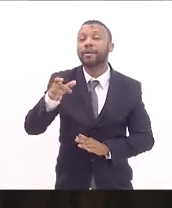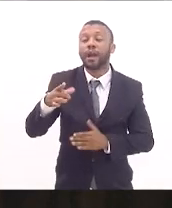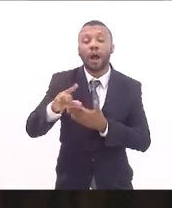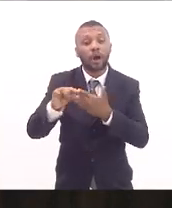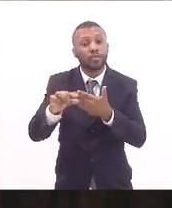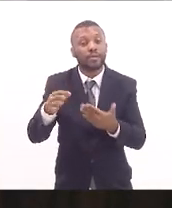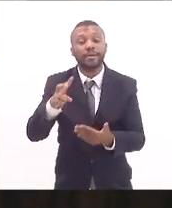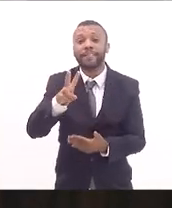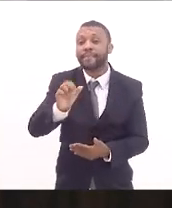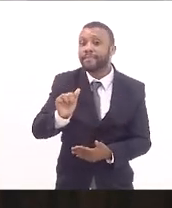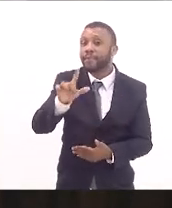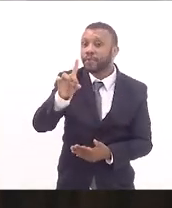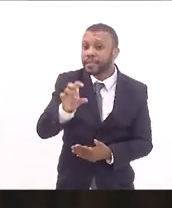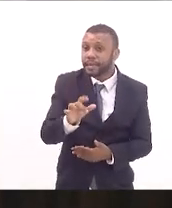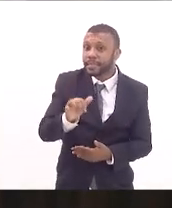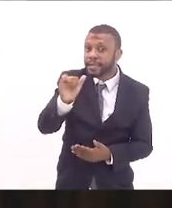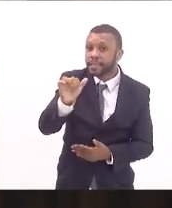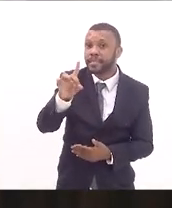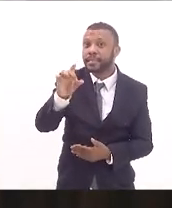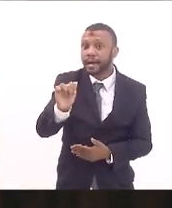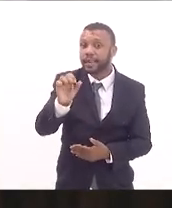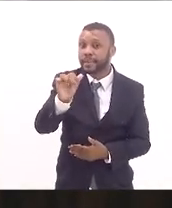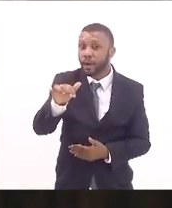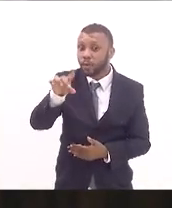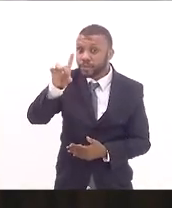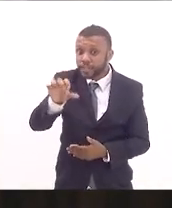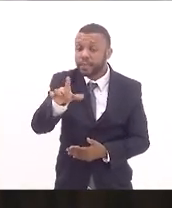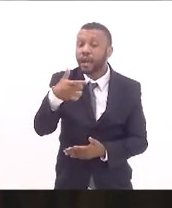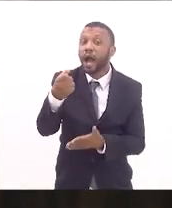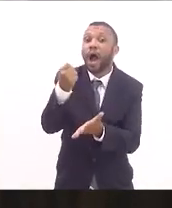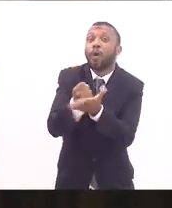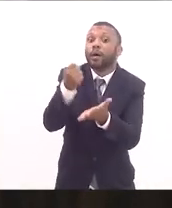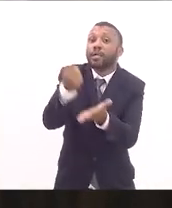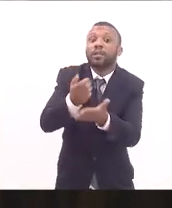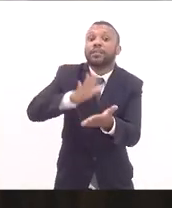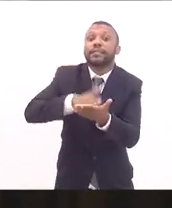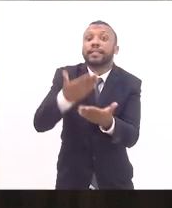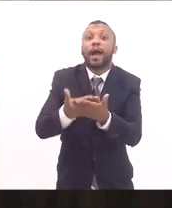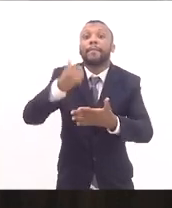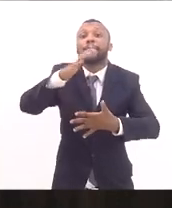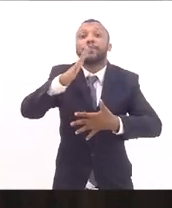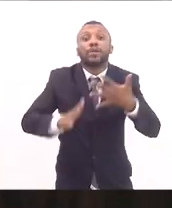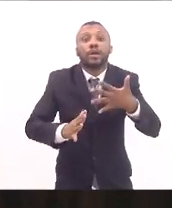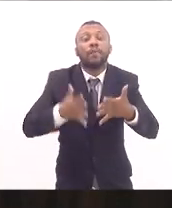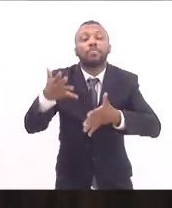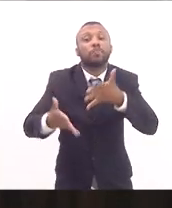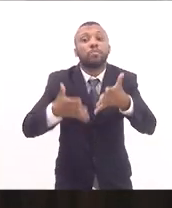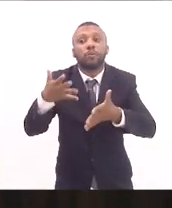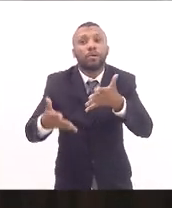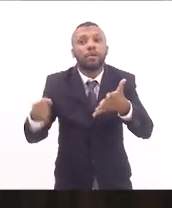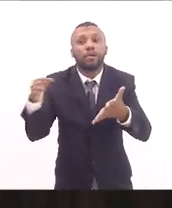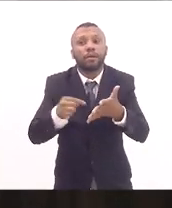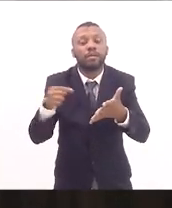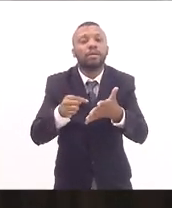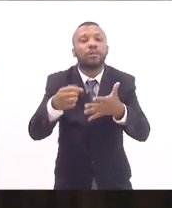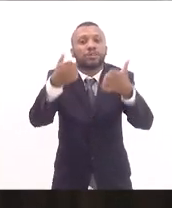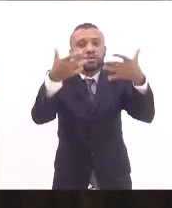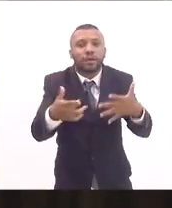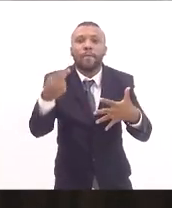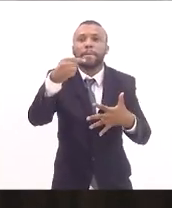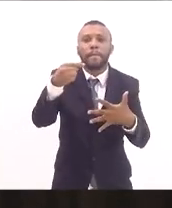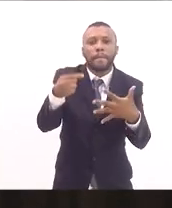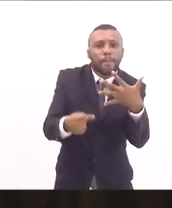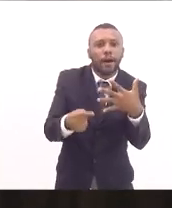institui a obrigatoriedade da contratação de intérpretes de libras pela pelas empresas privadas e saladas nos